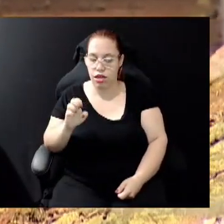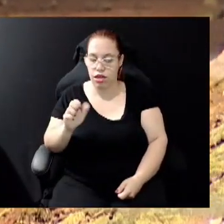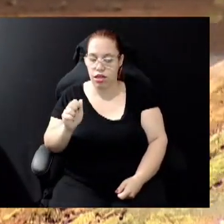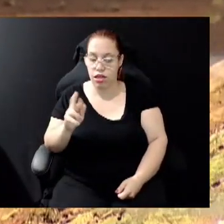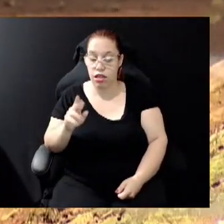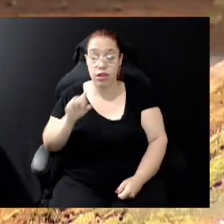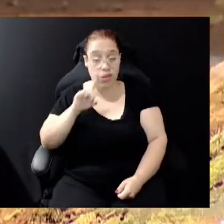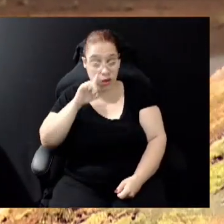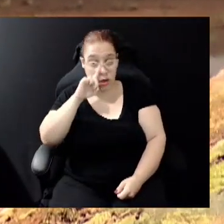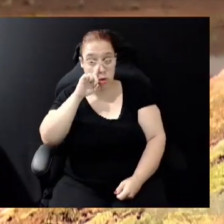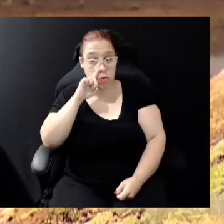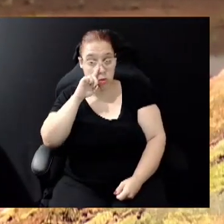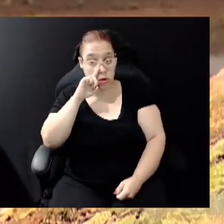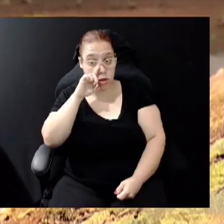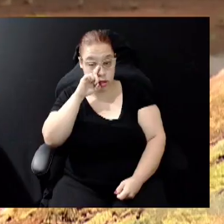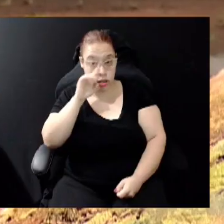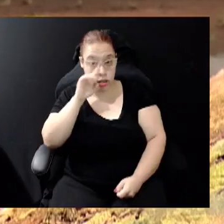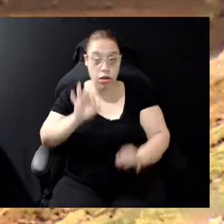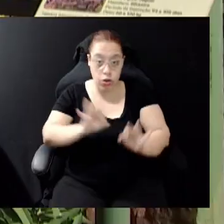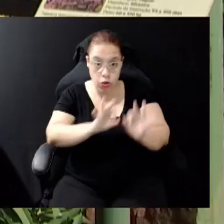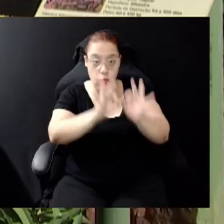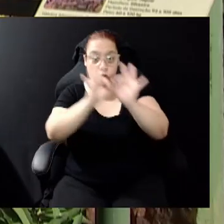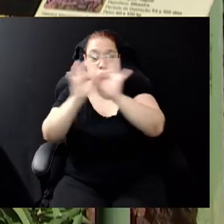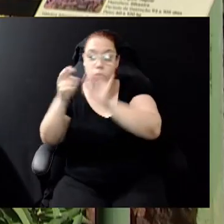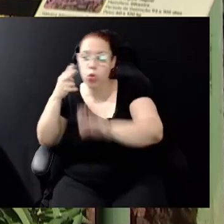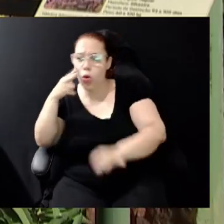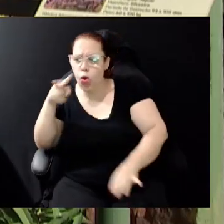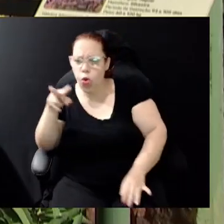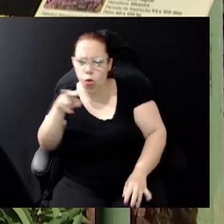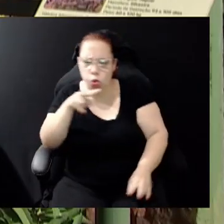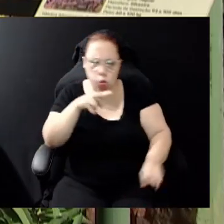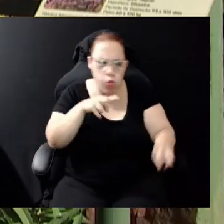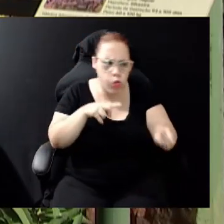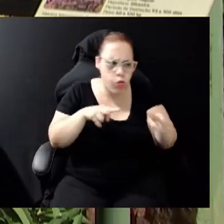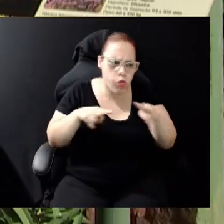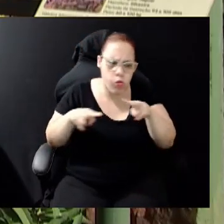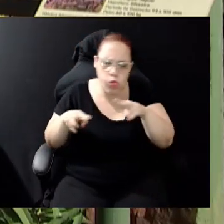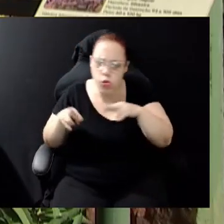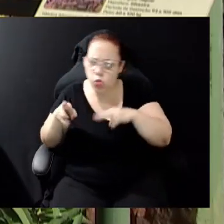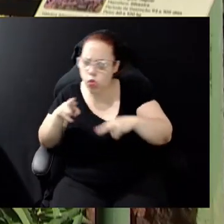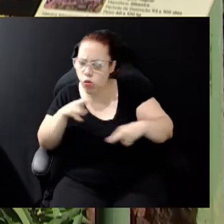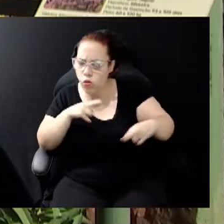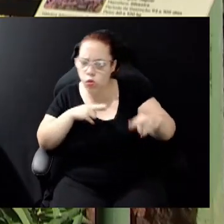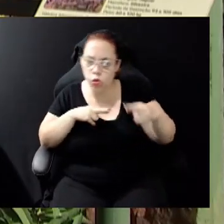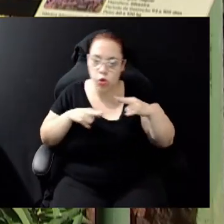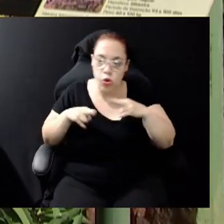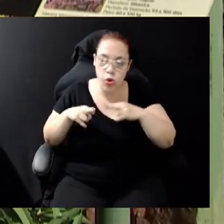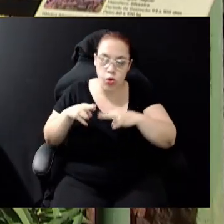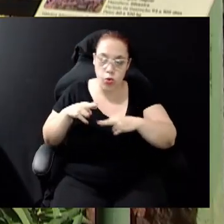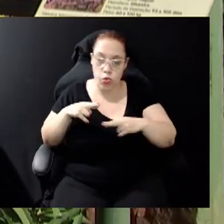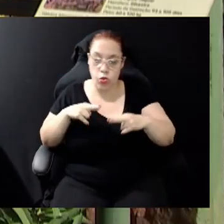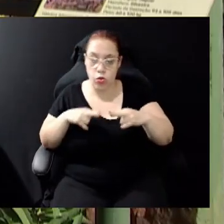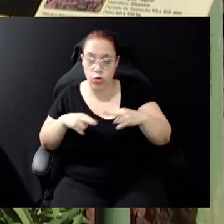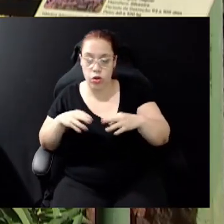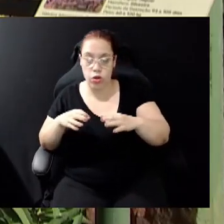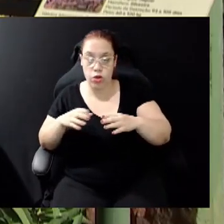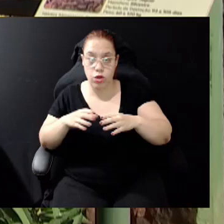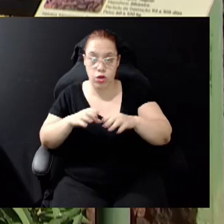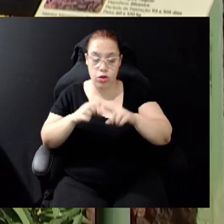tá? Então a gente acompanha muito visual, né? Então a gente vai observando a questão de contorno de cintura dos